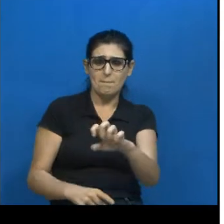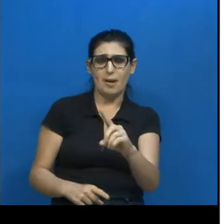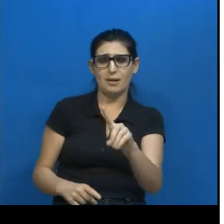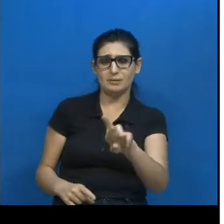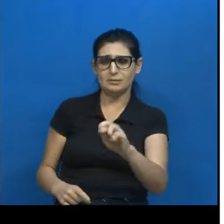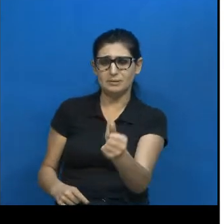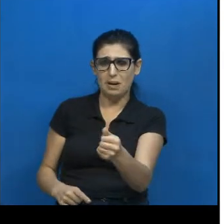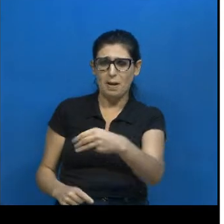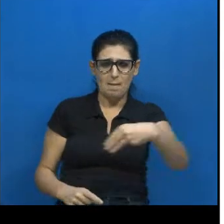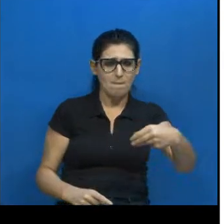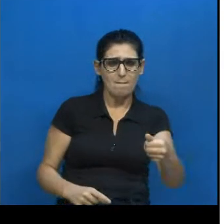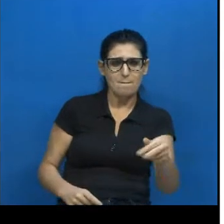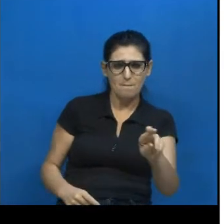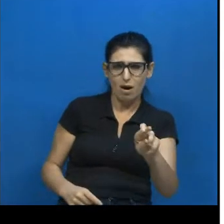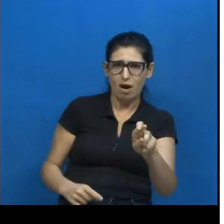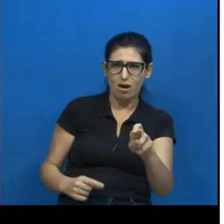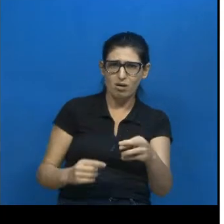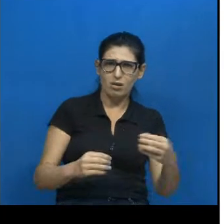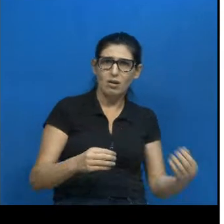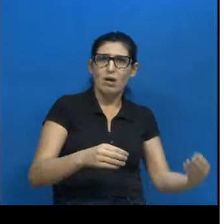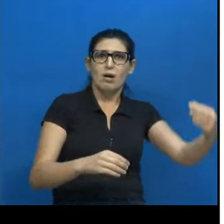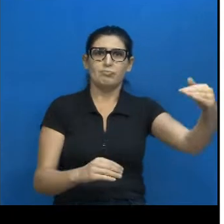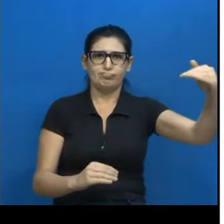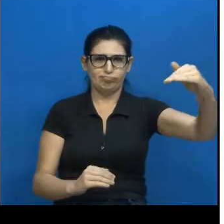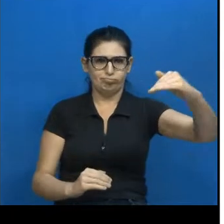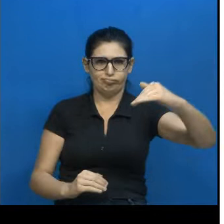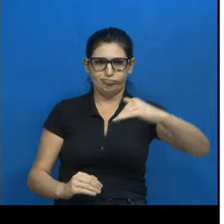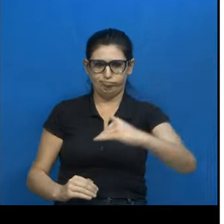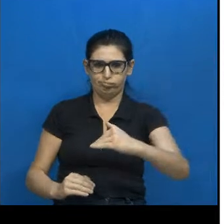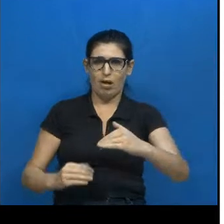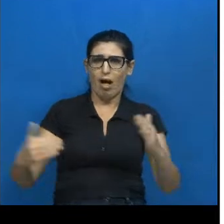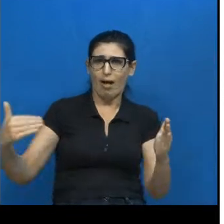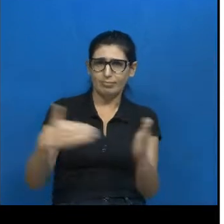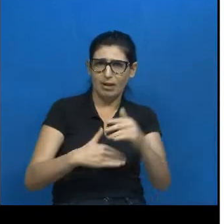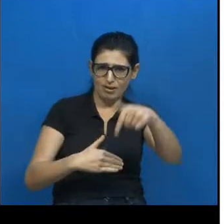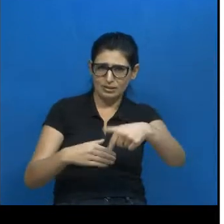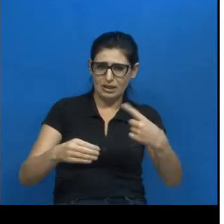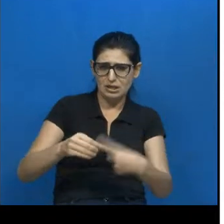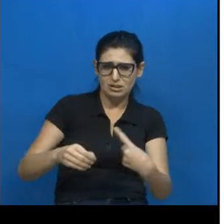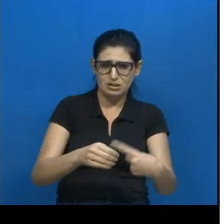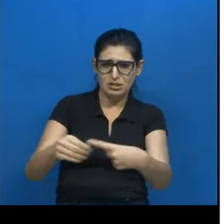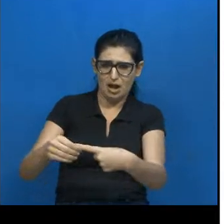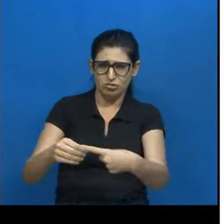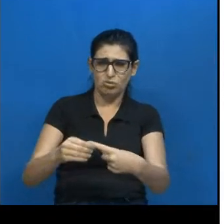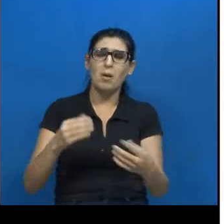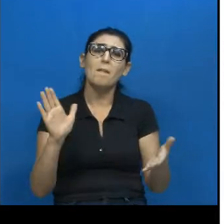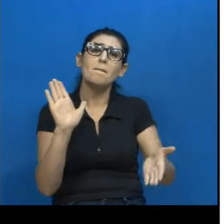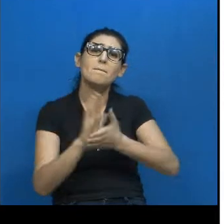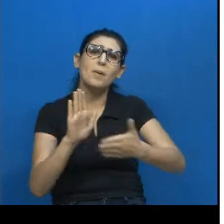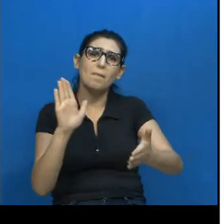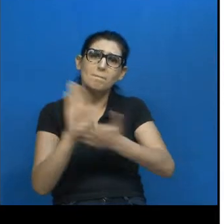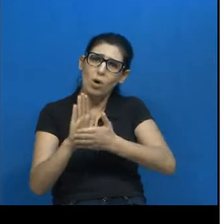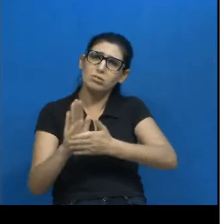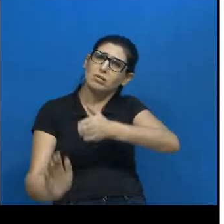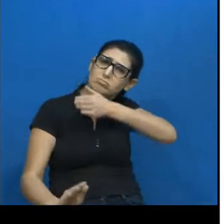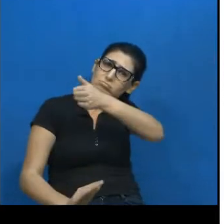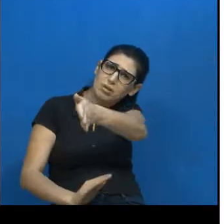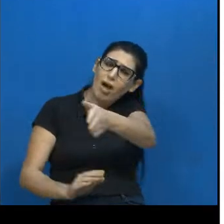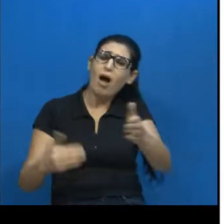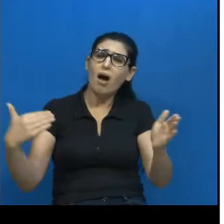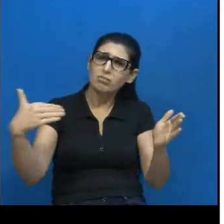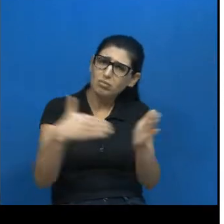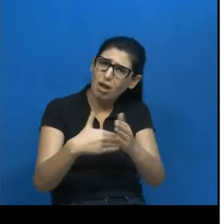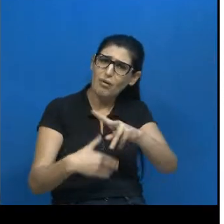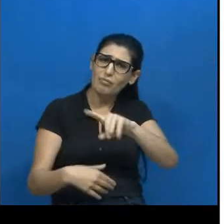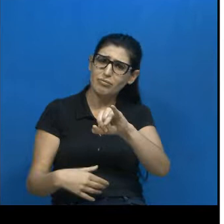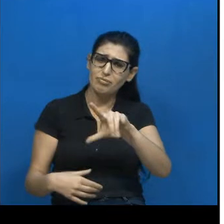ele sai, vem até o centro. Qual que é a ideia nossa? A proposta? Ele vai até o Vila Garcia.